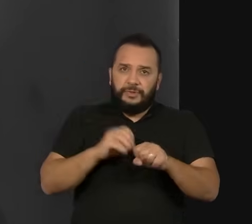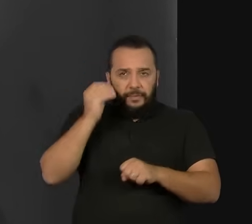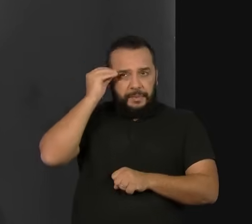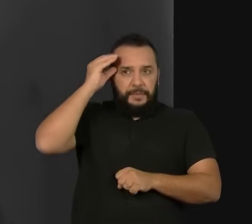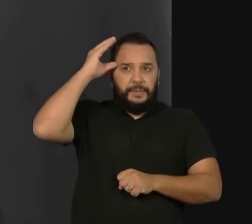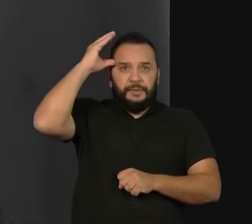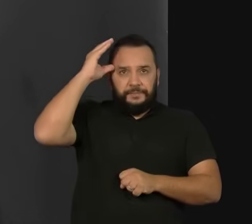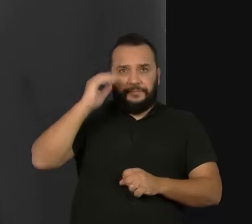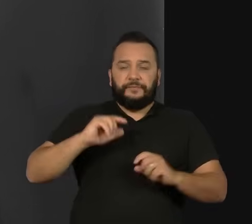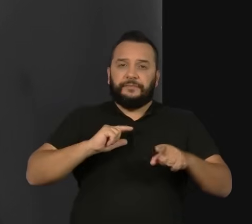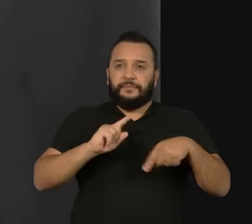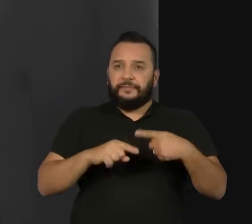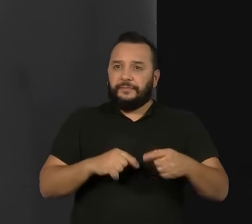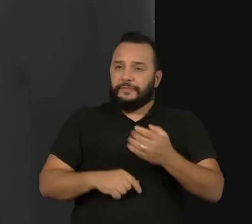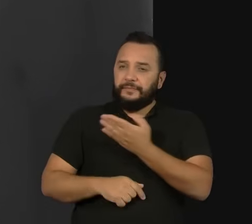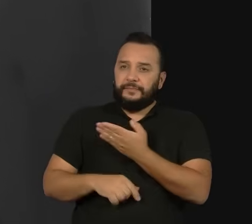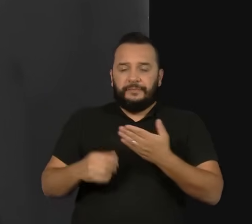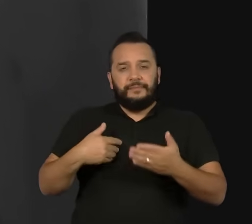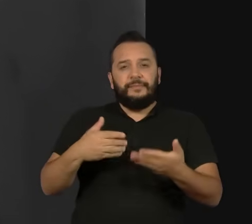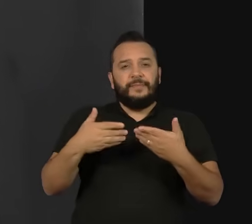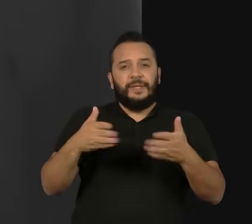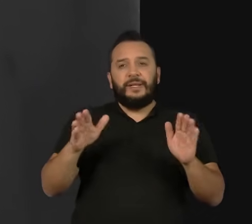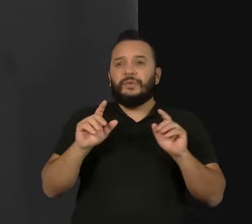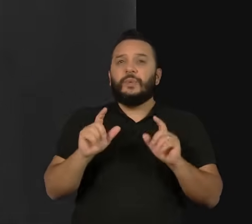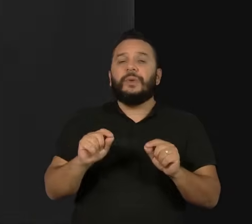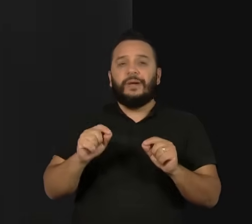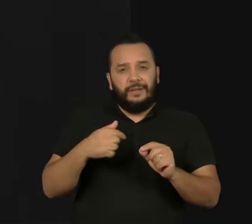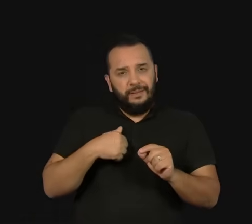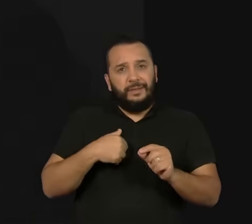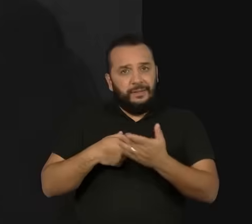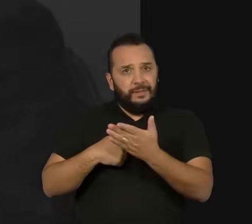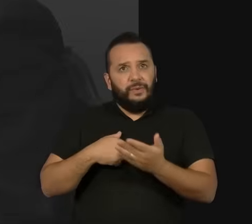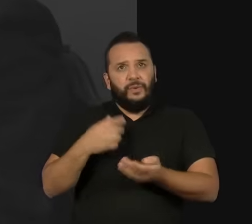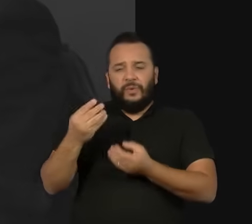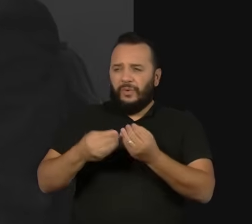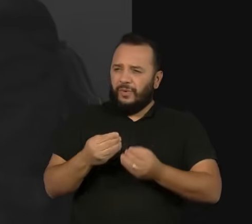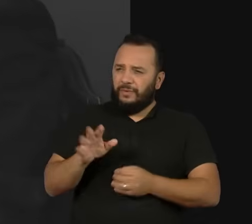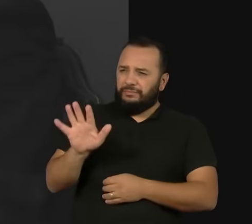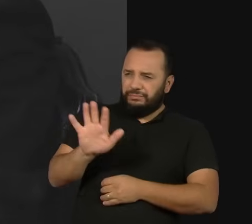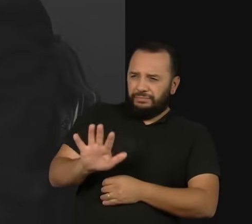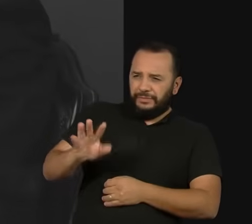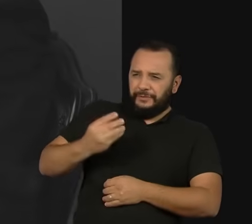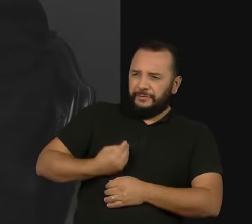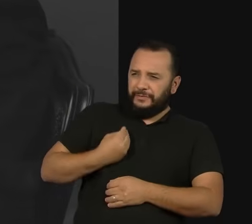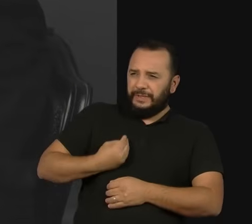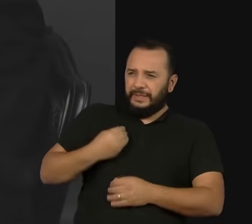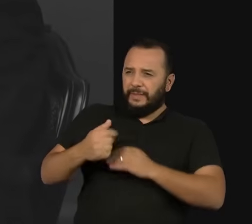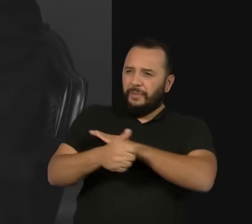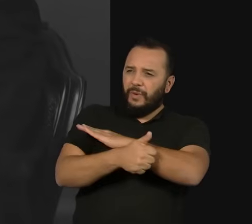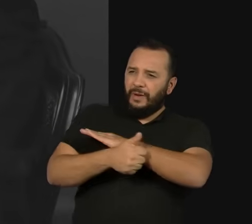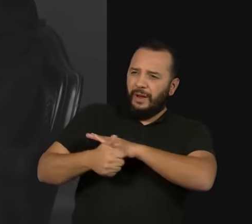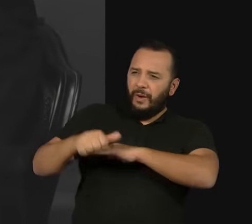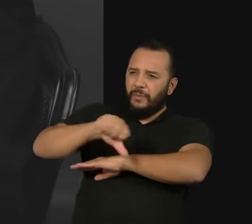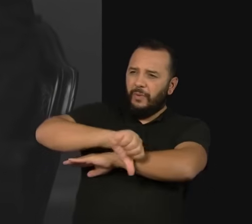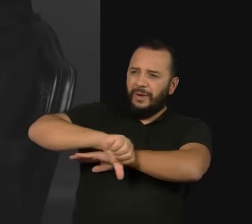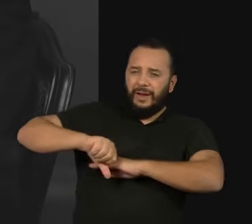A partir de então, ele lança um olhar crítico sobre as condições de vida e as questões da moralidade da época.